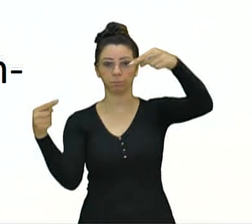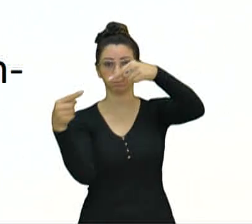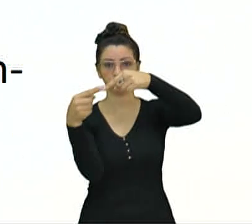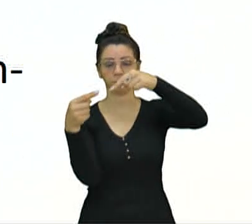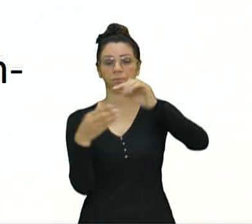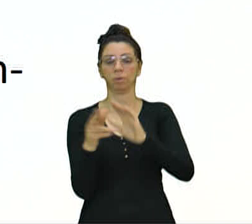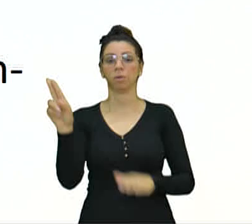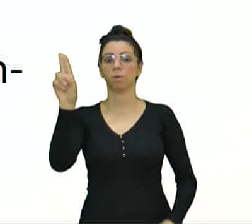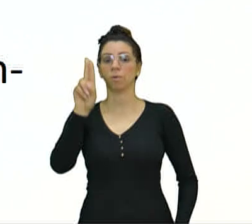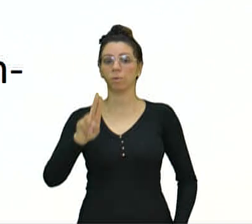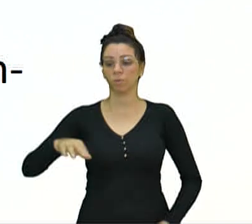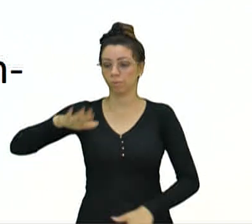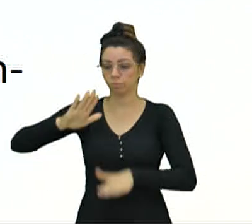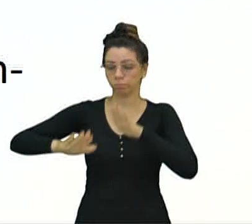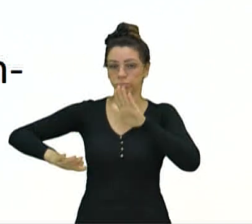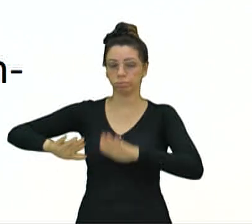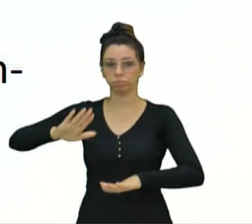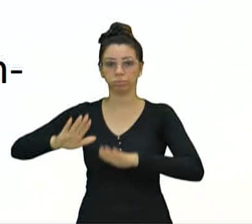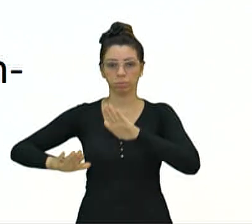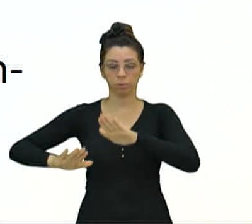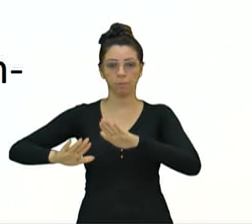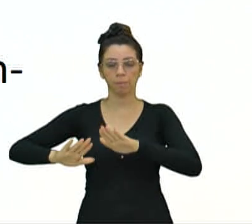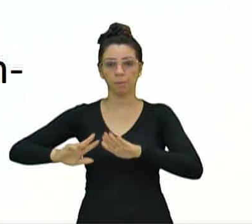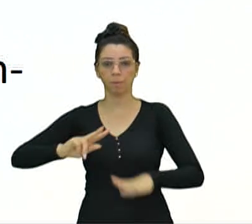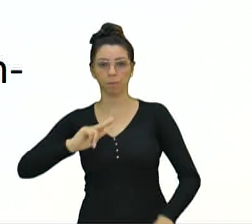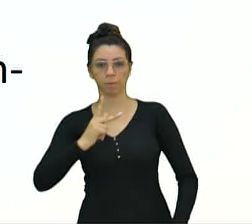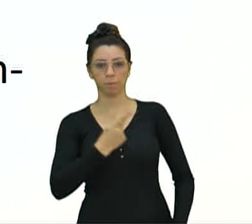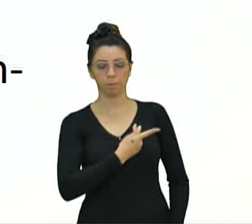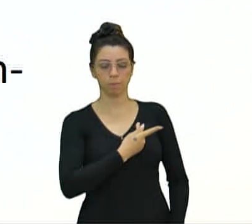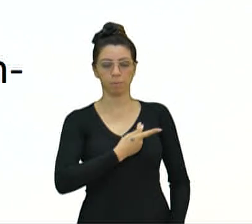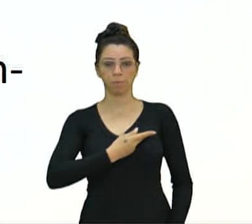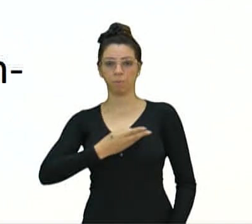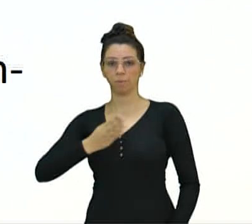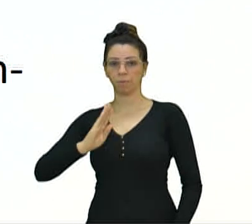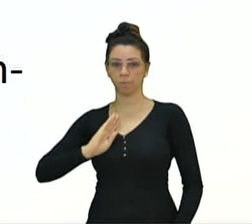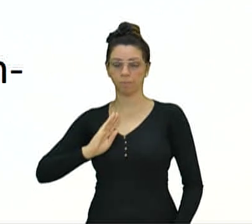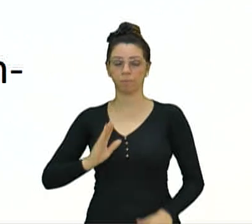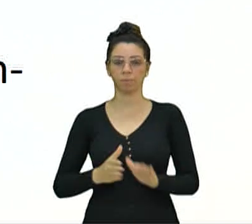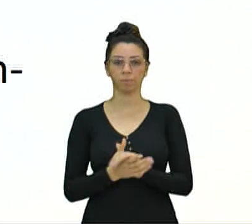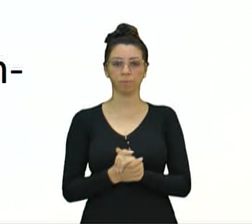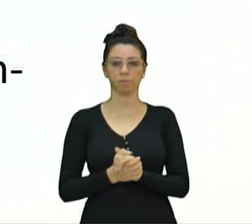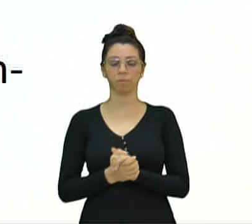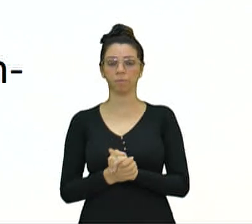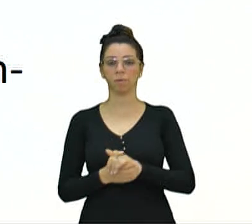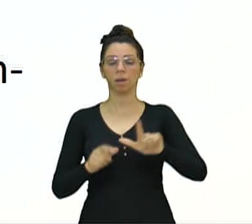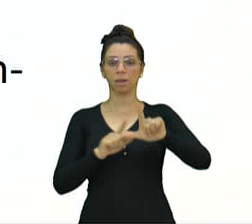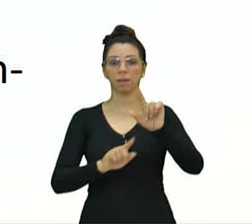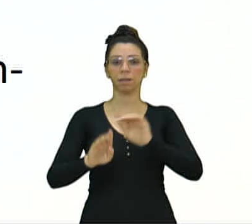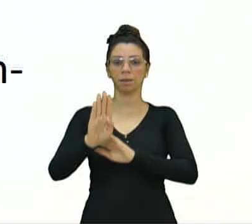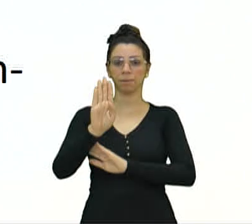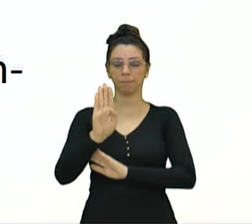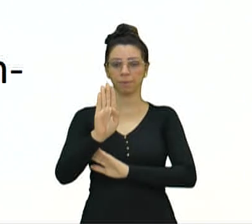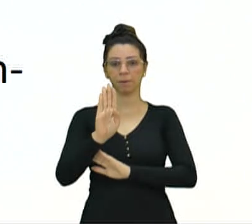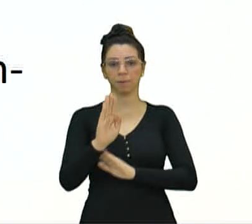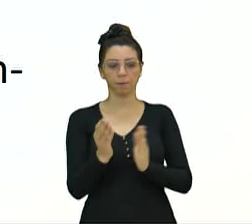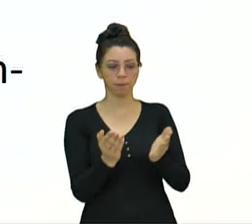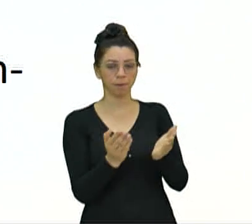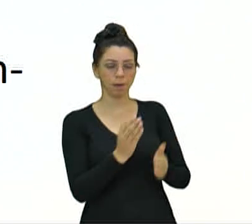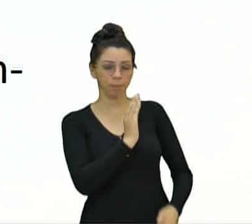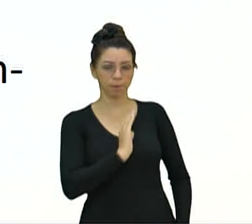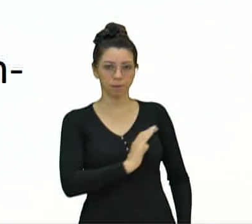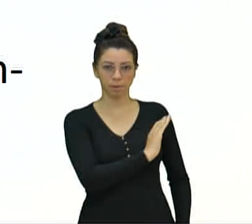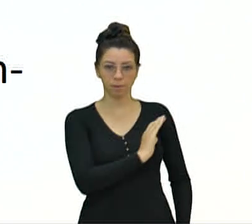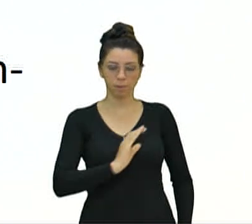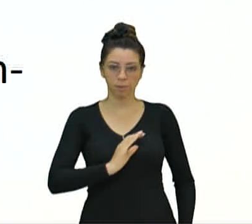do tambor pelo povo hebreu. Letra B da primeira coluna, cristianismo, se relaciona com a